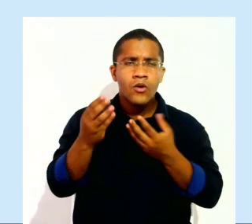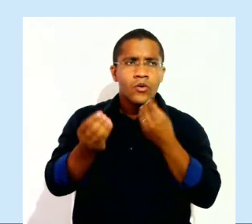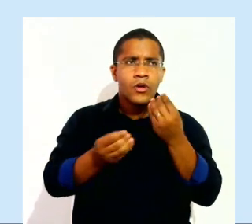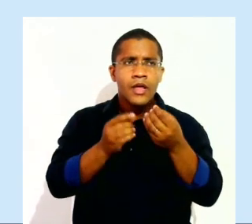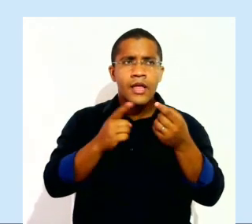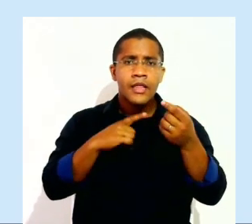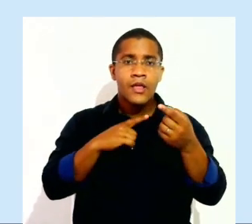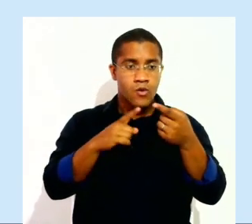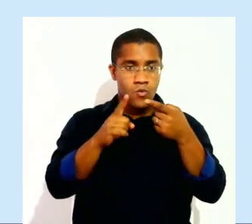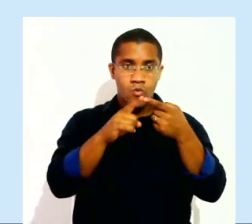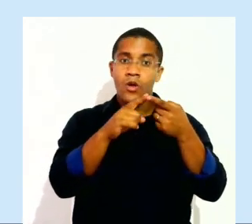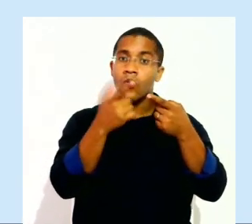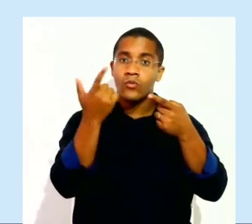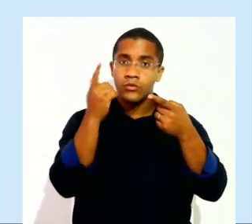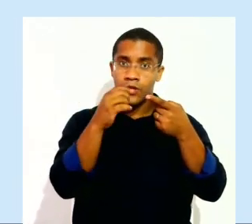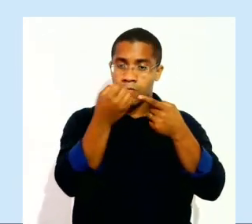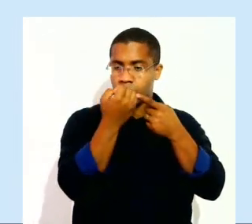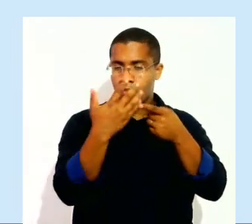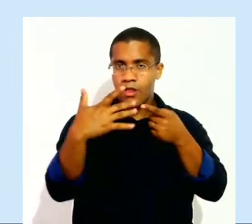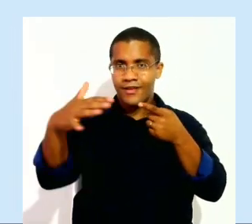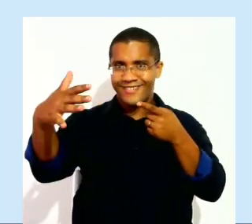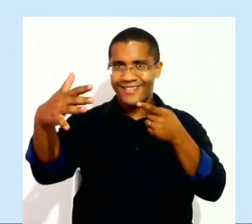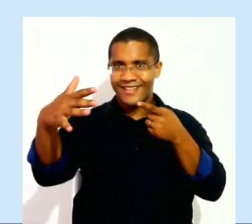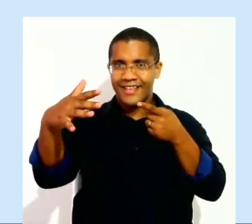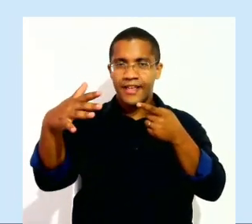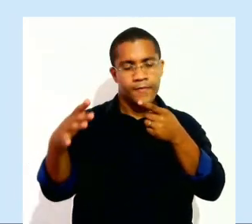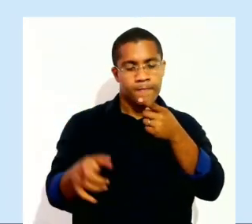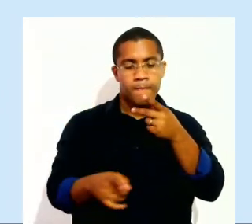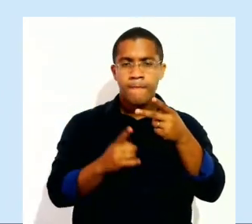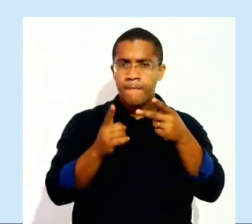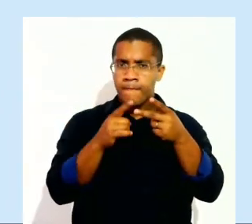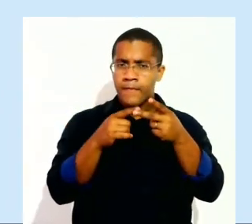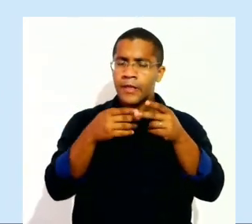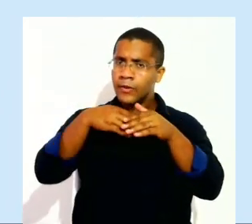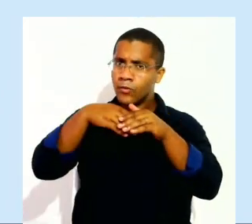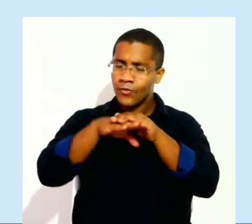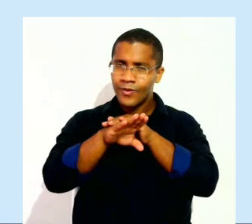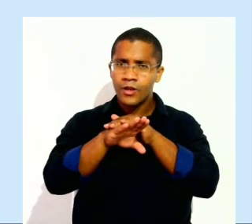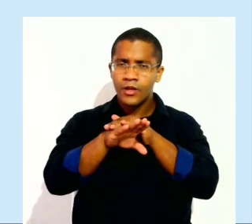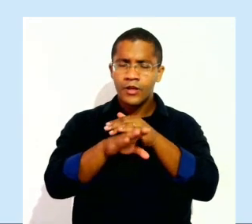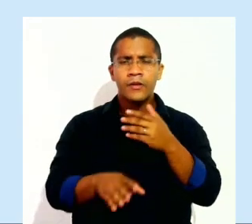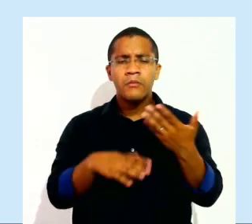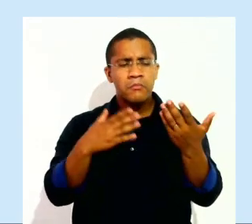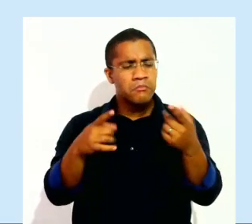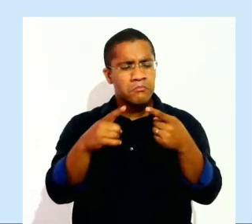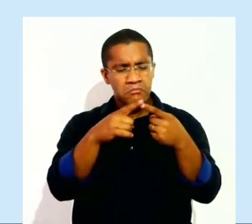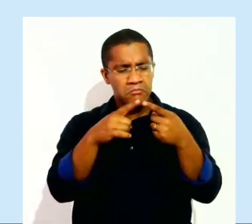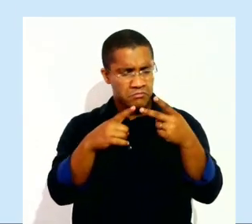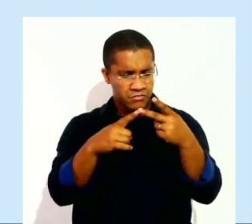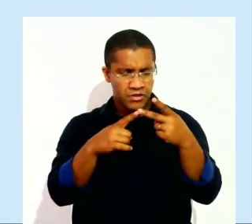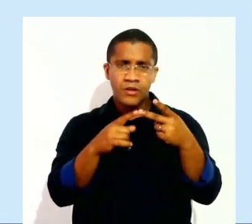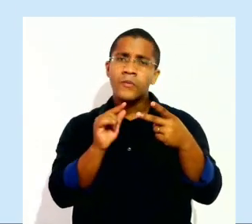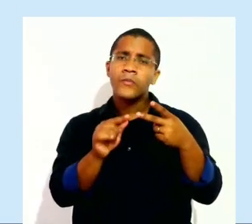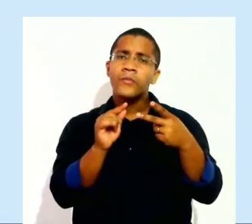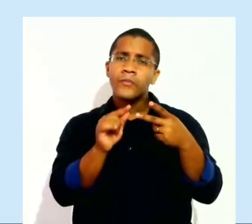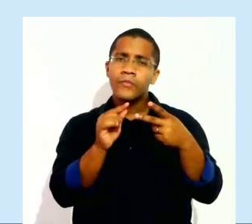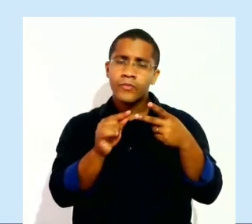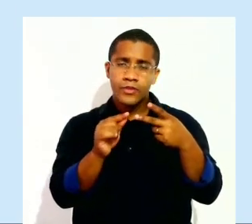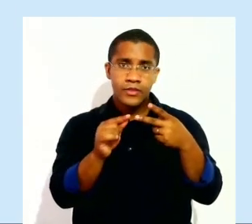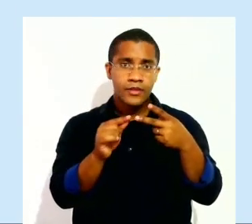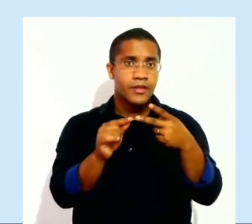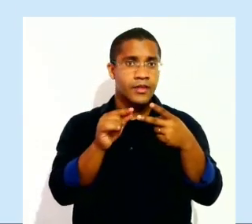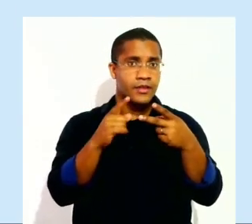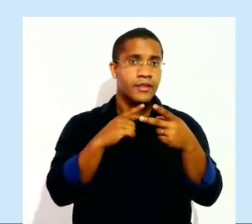isolantes térmicos. Quando eu falo de condutores e isolantes térmicos, eu vou falar, na realidade, de materiais